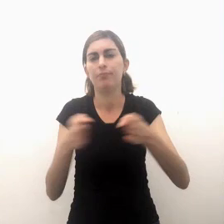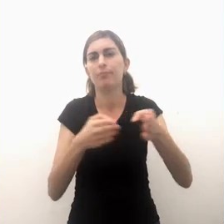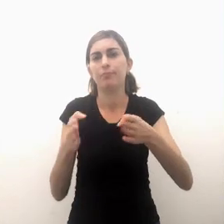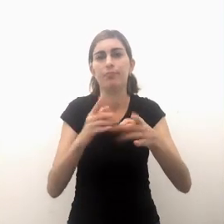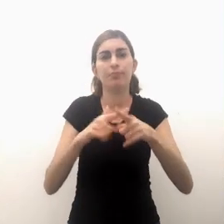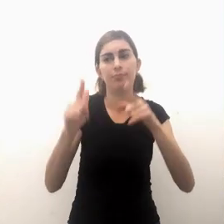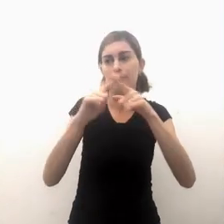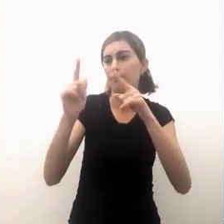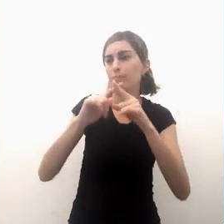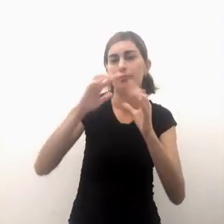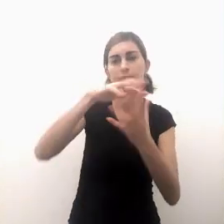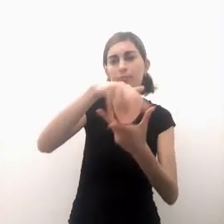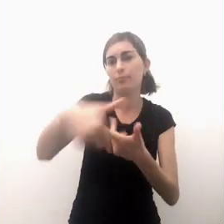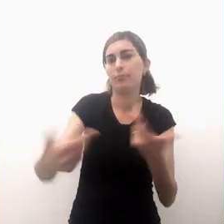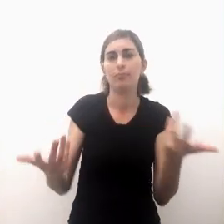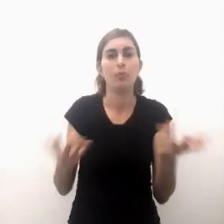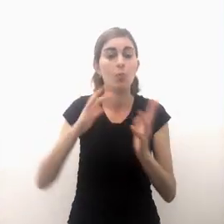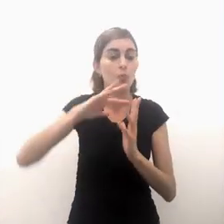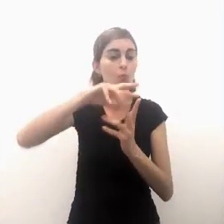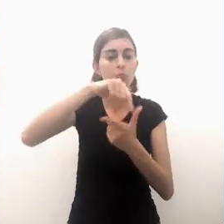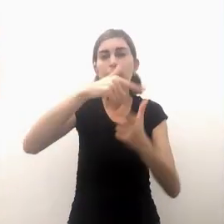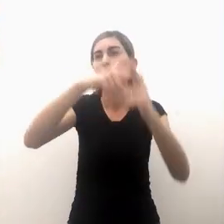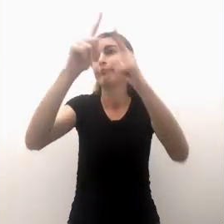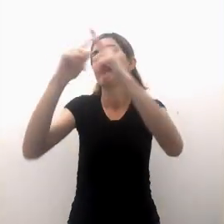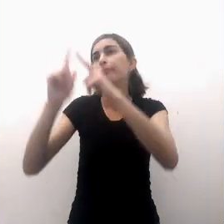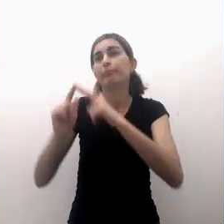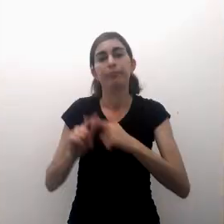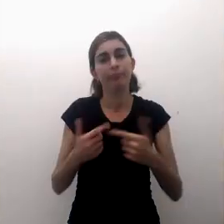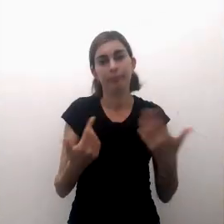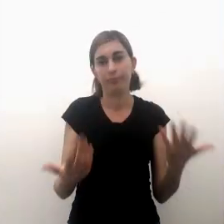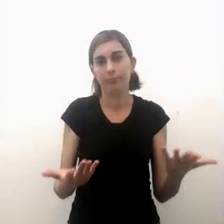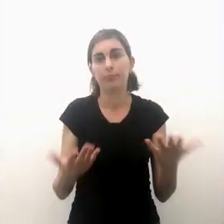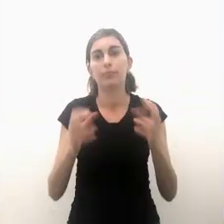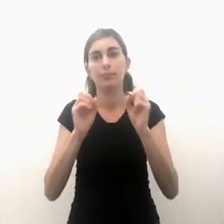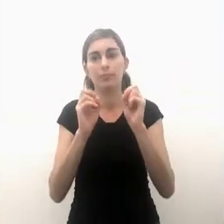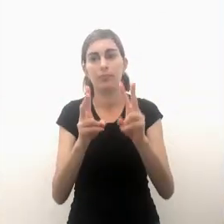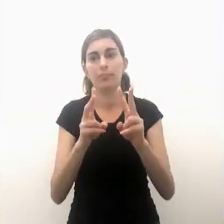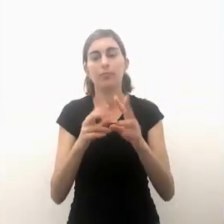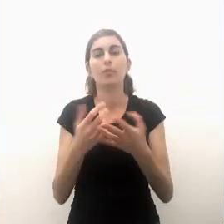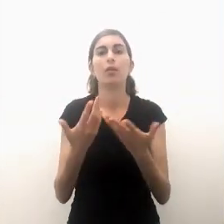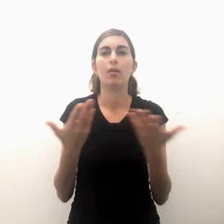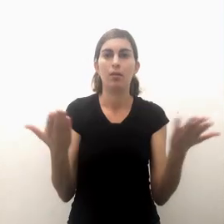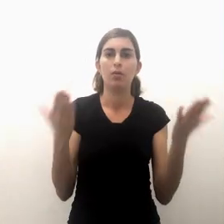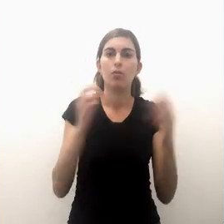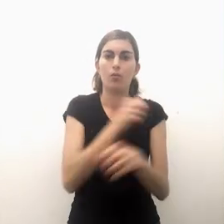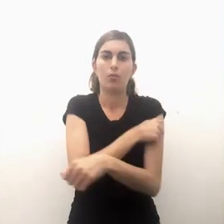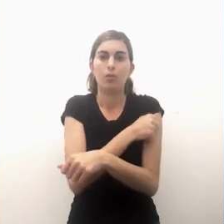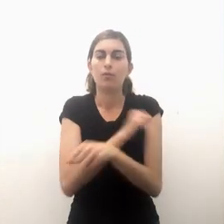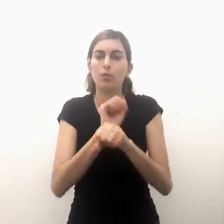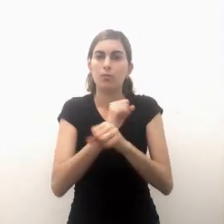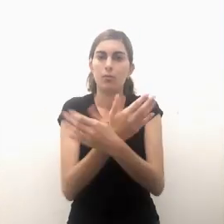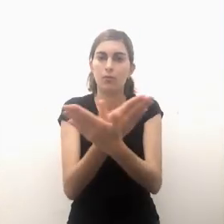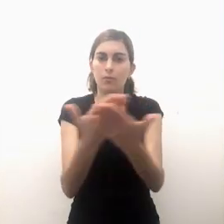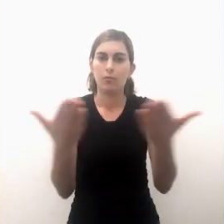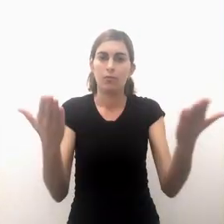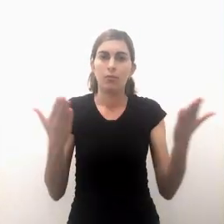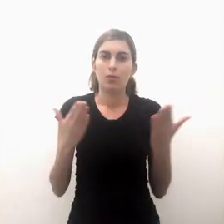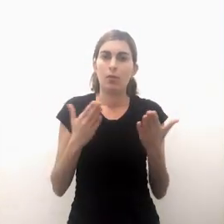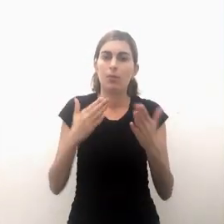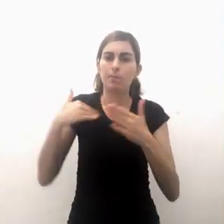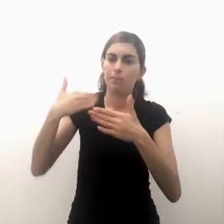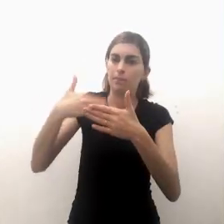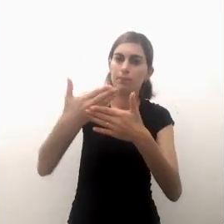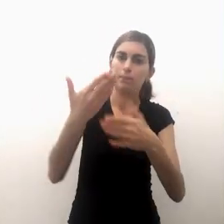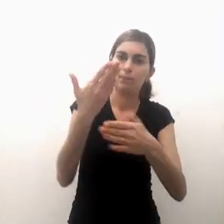de um problema sanitário mundial, que é o que estamos vivendo. Ok, gente? Oitavo ano, espero que vocês